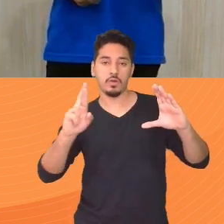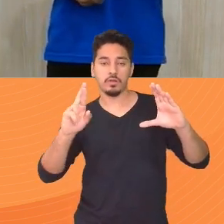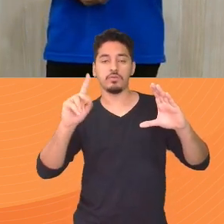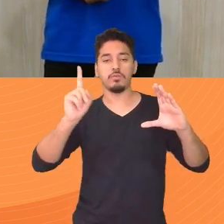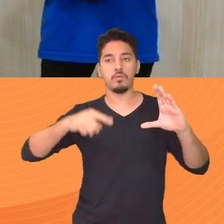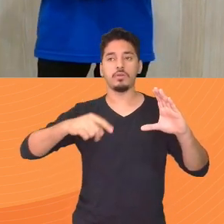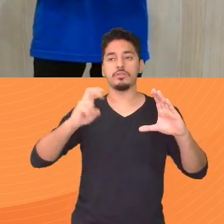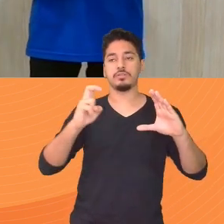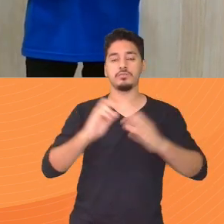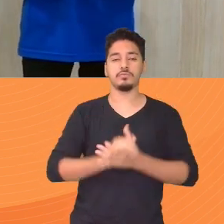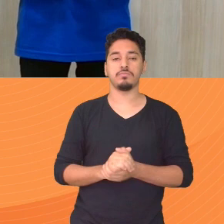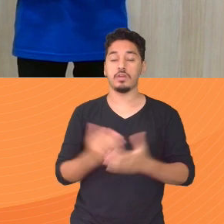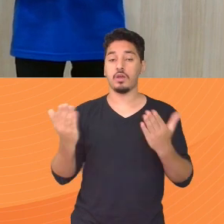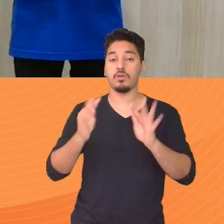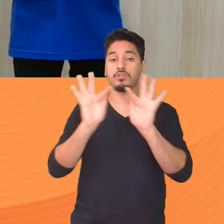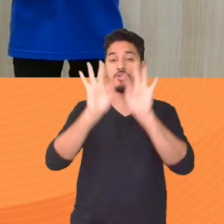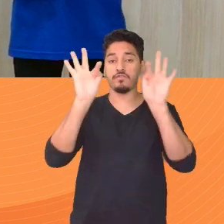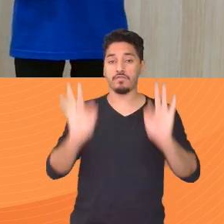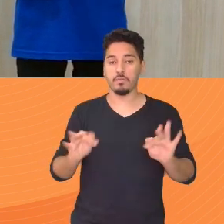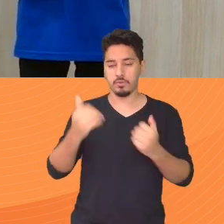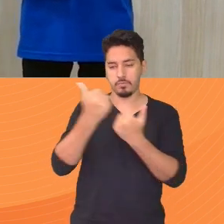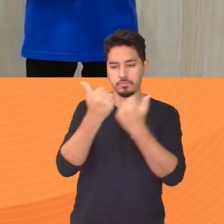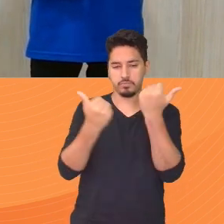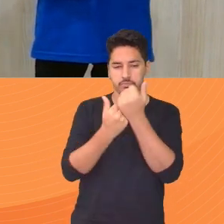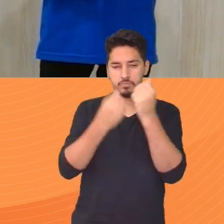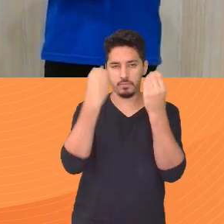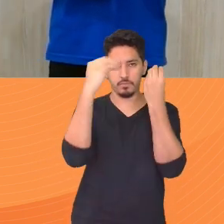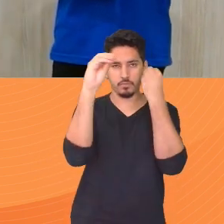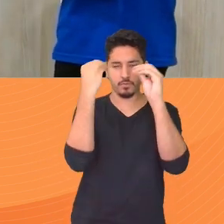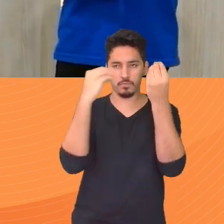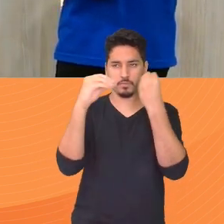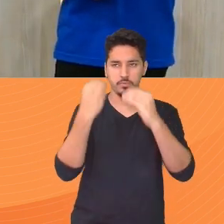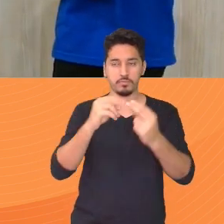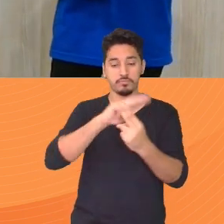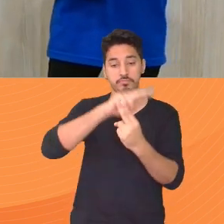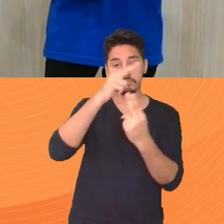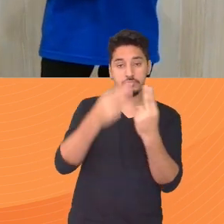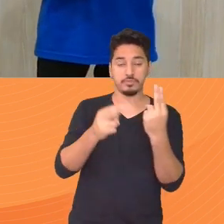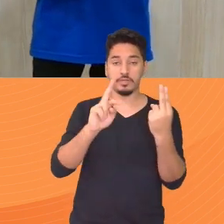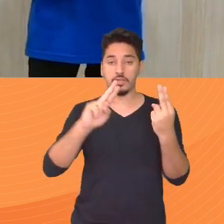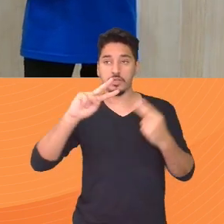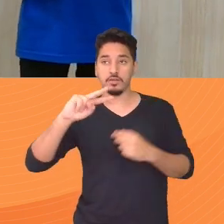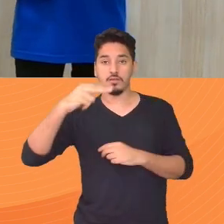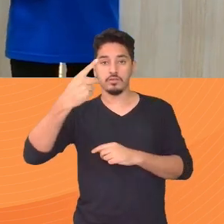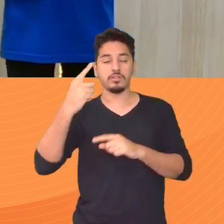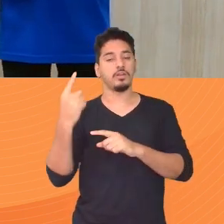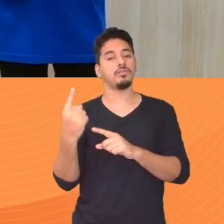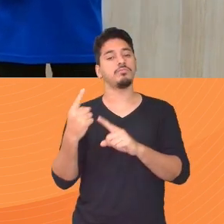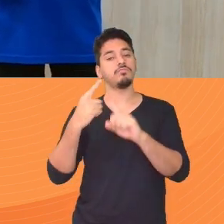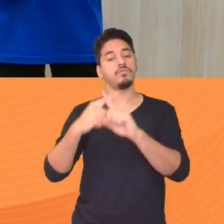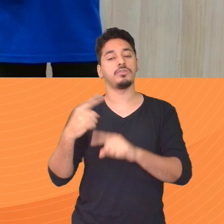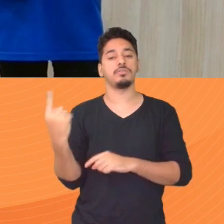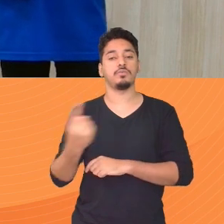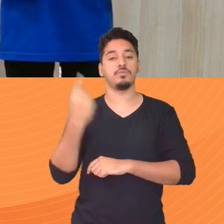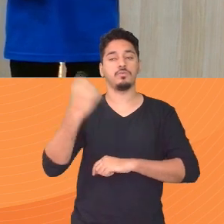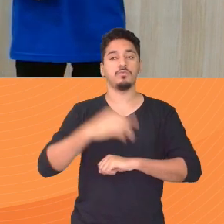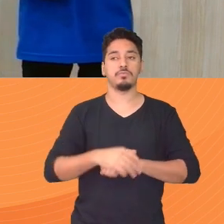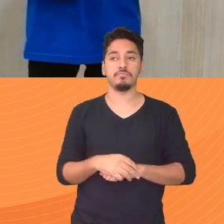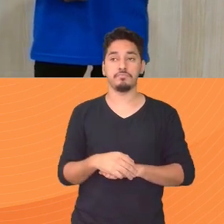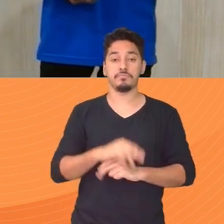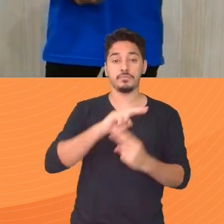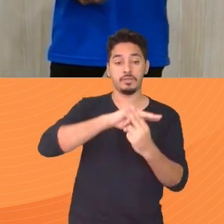vou colocar isso na fórmula. Fórmula πr ao quadrado multiplicado pela altura. Π